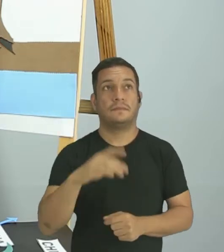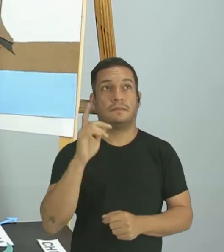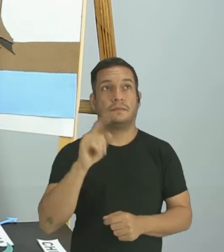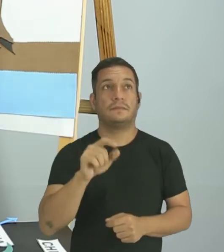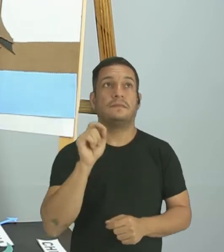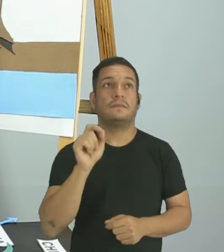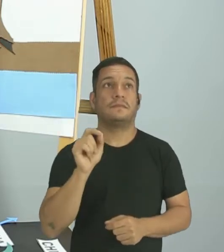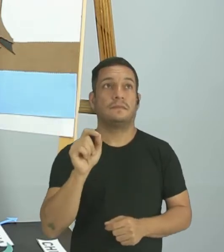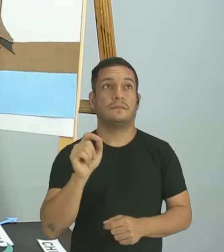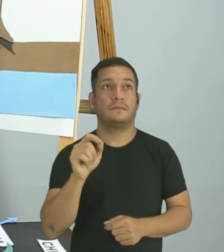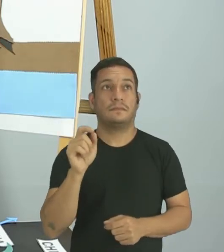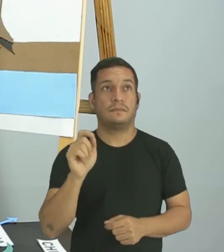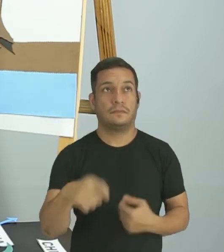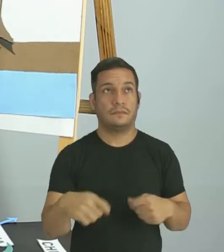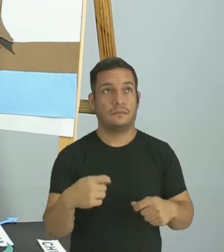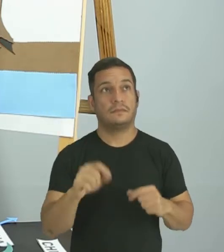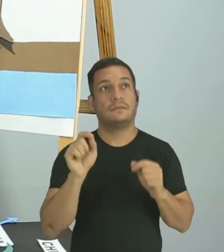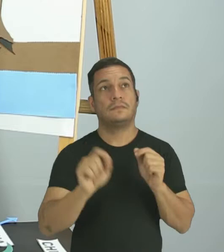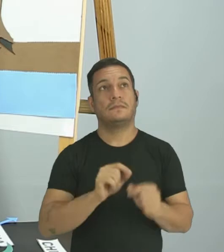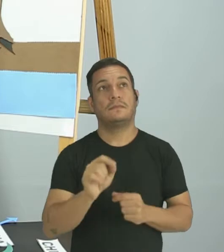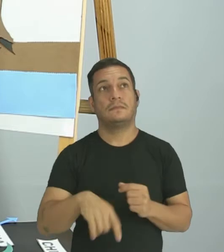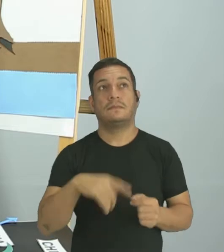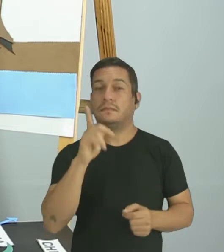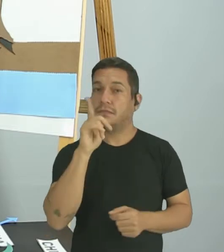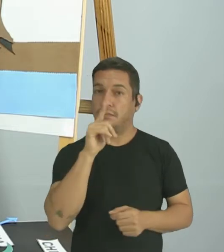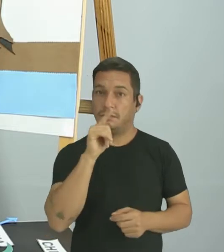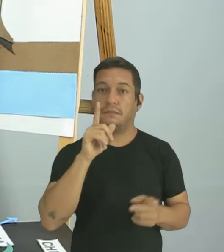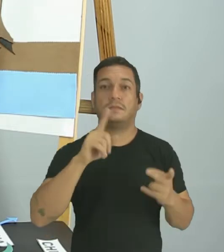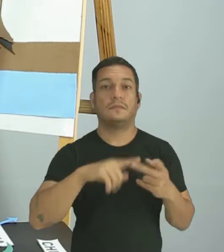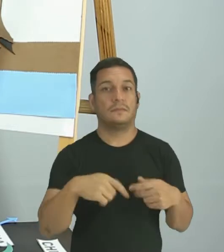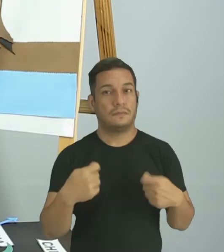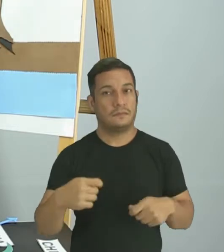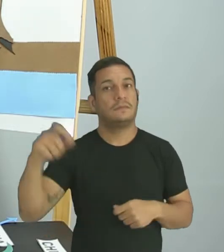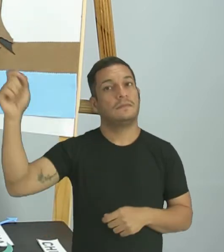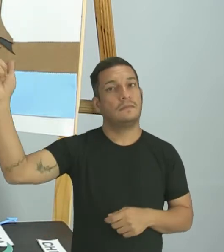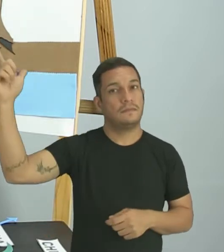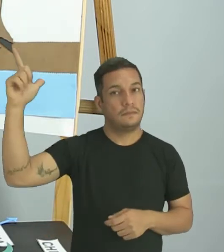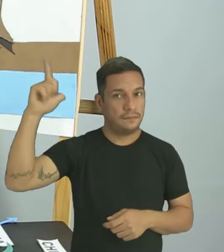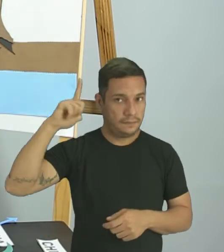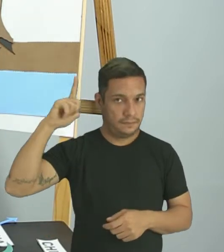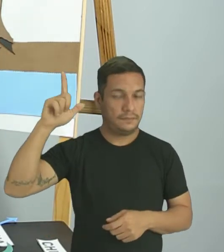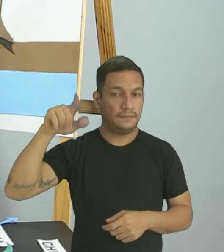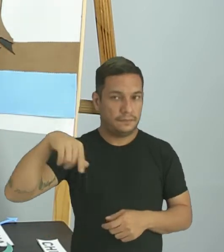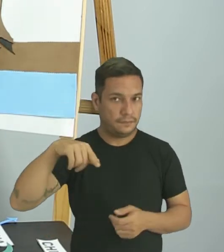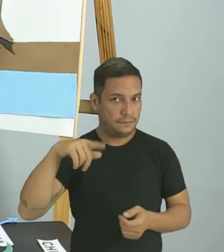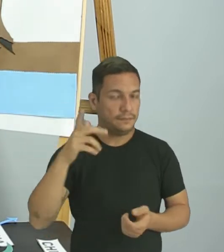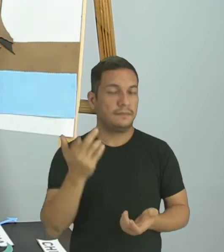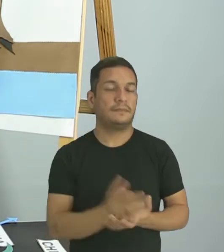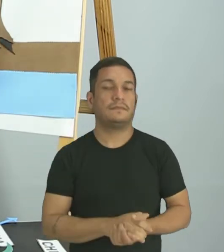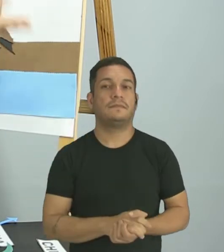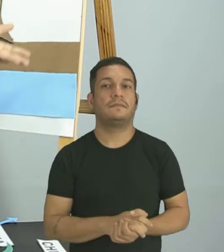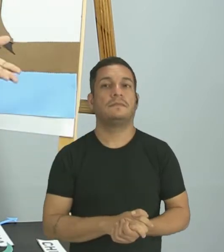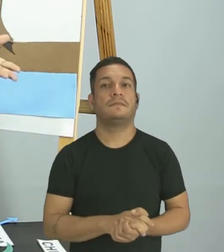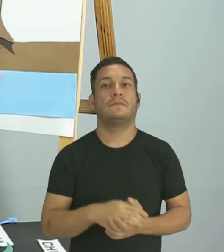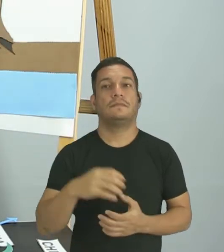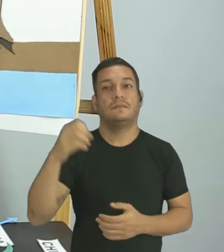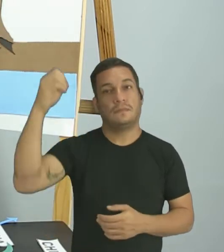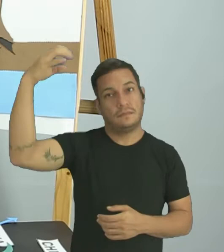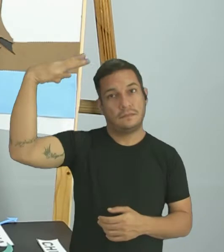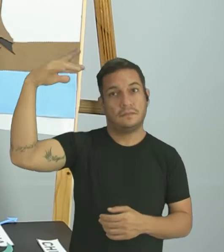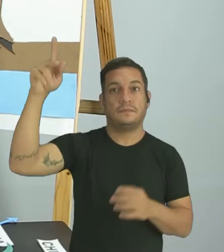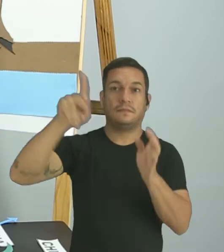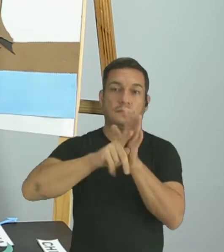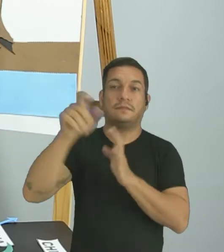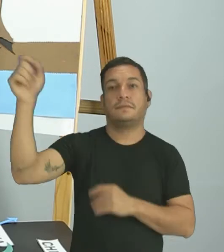quê? As plantas precisam de água e de sol, né? Da luz solar, não foi